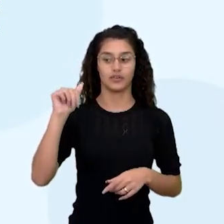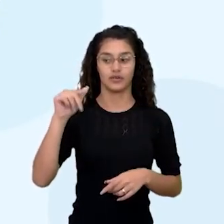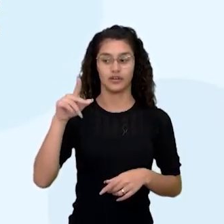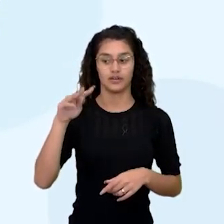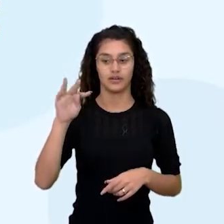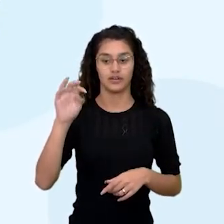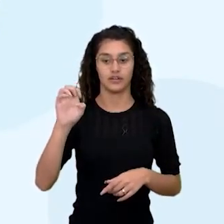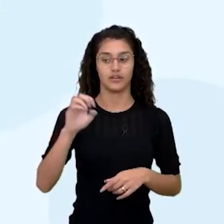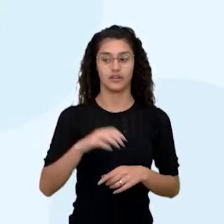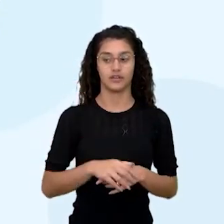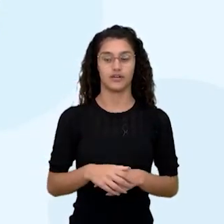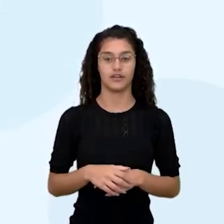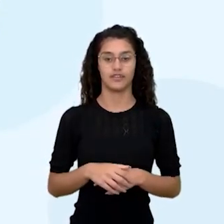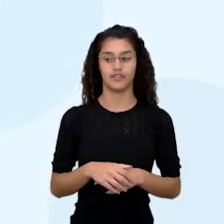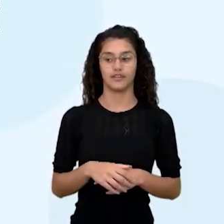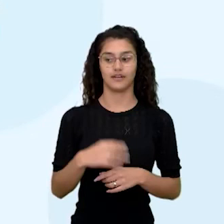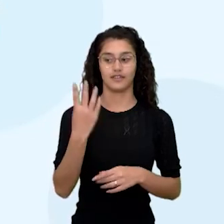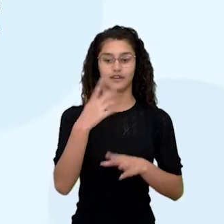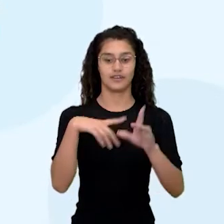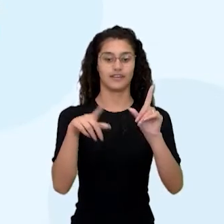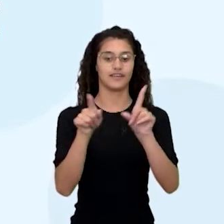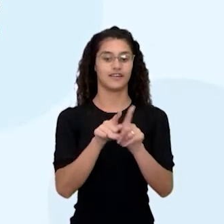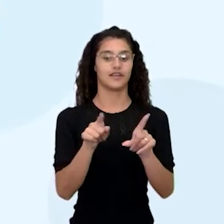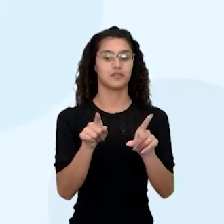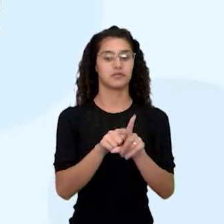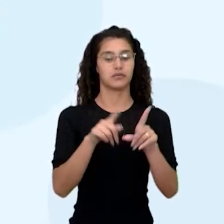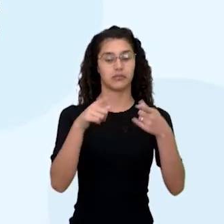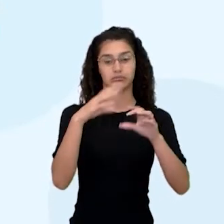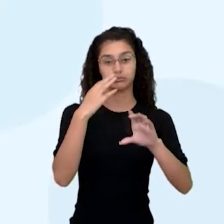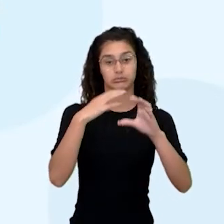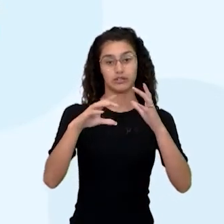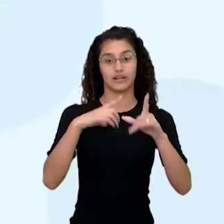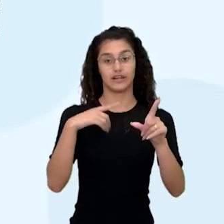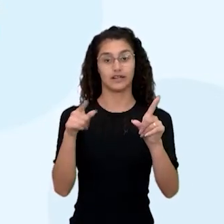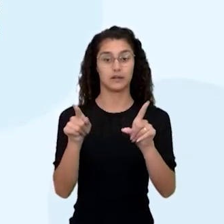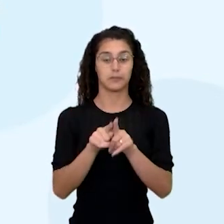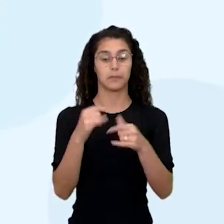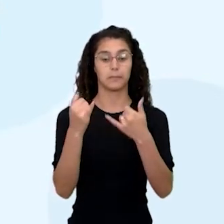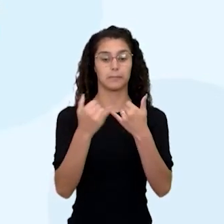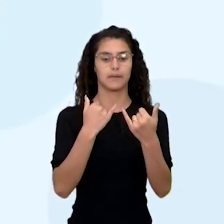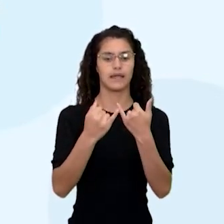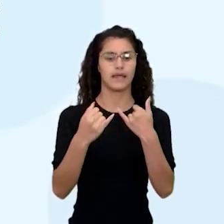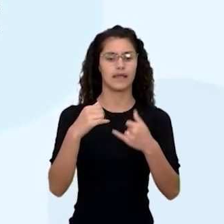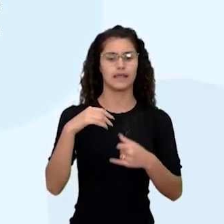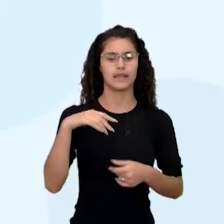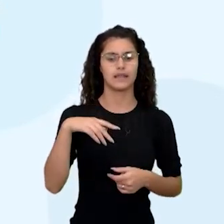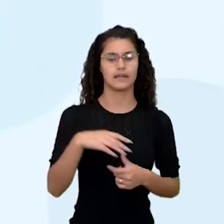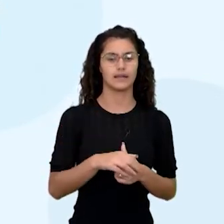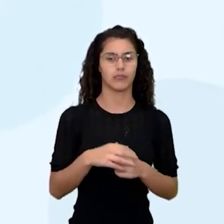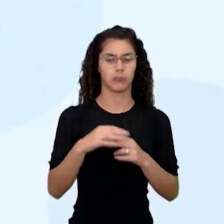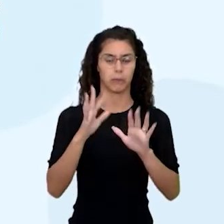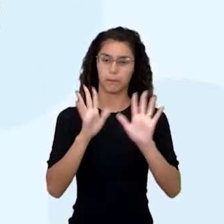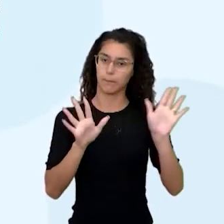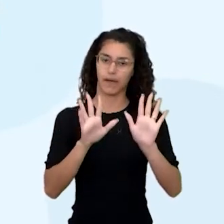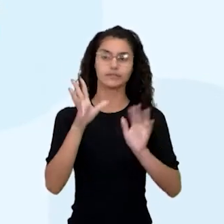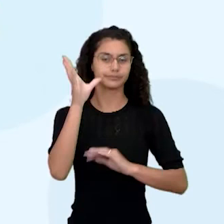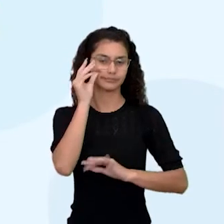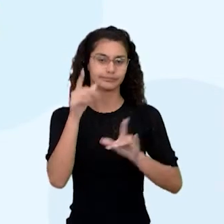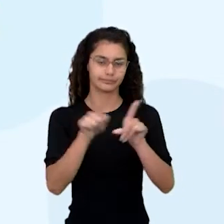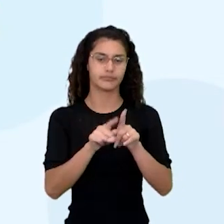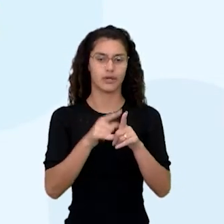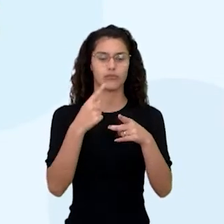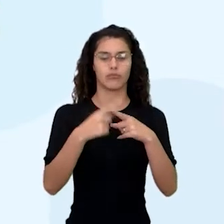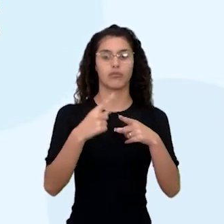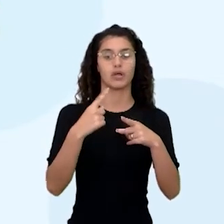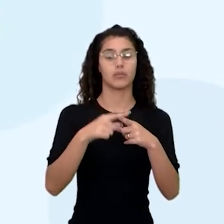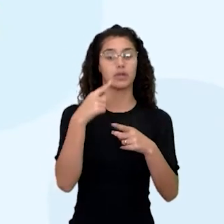de toante, que é cantada por um cantador ou cantadora. Parece pleonasmo, né? Cantador ou cantadora, mas ficou interessante por